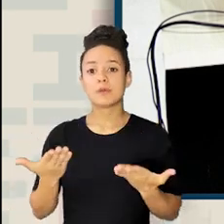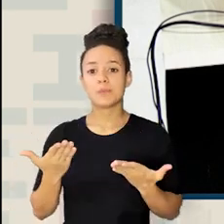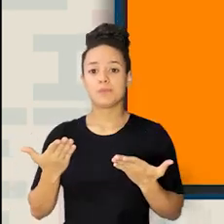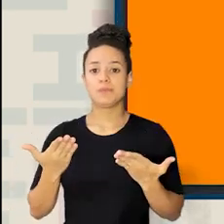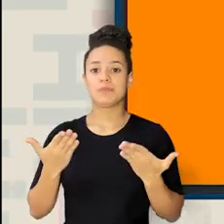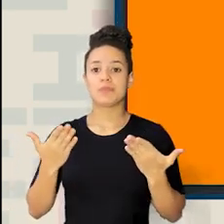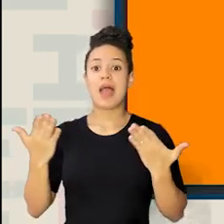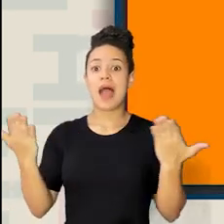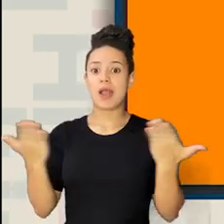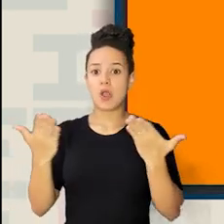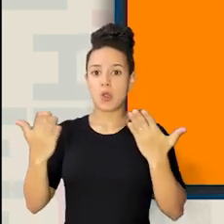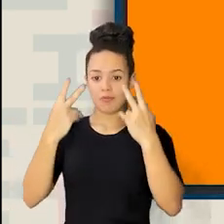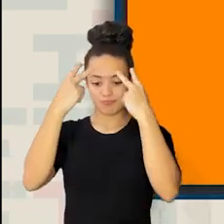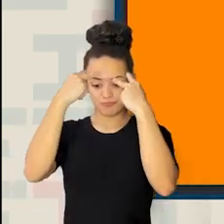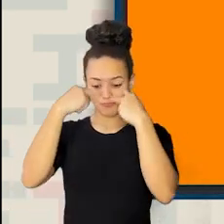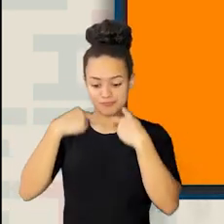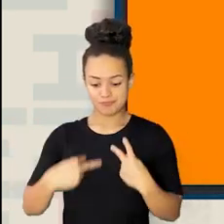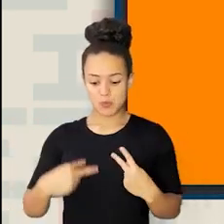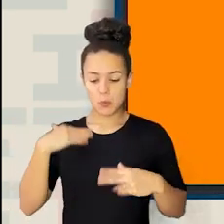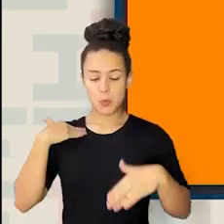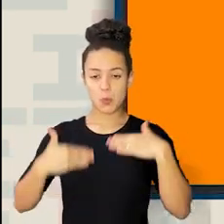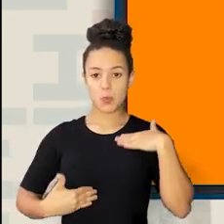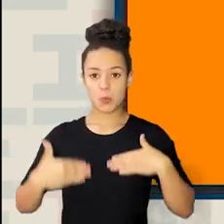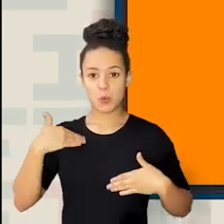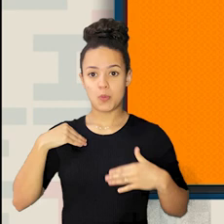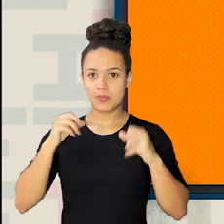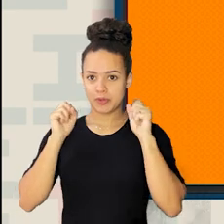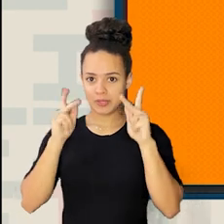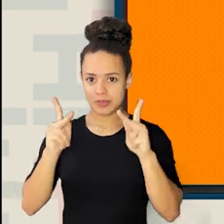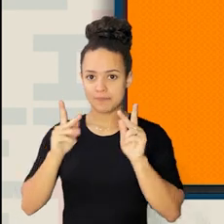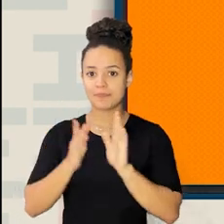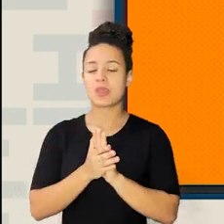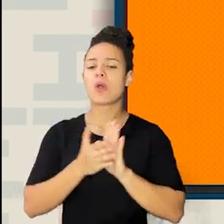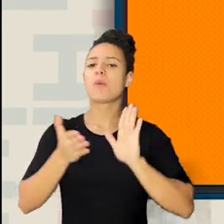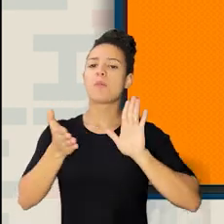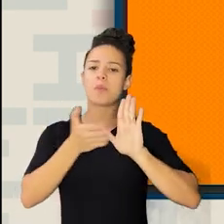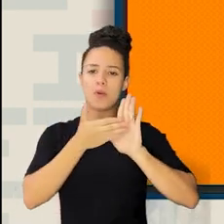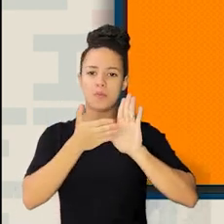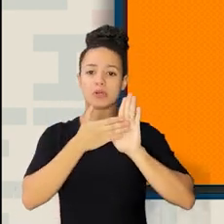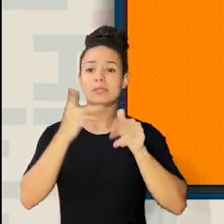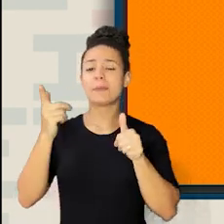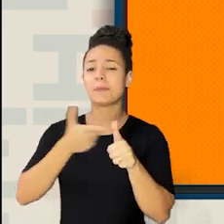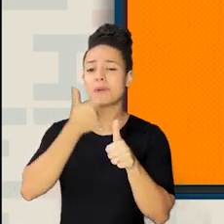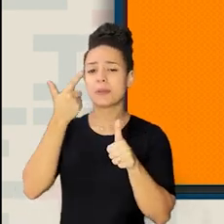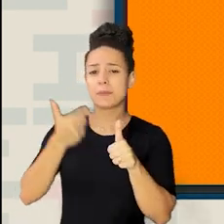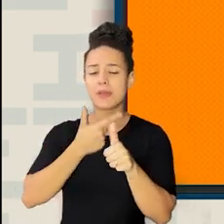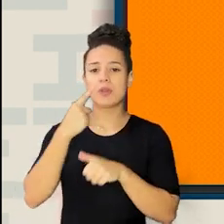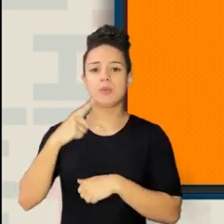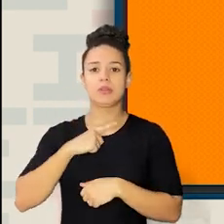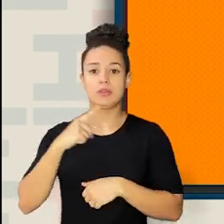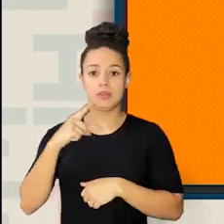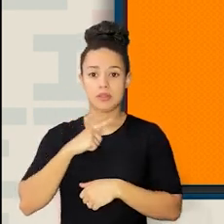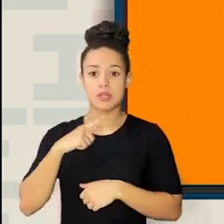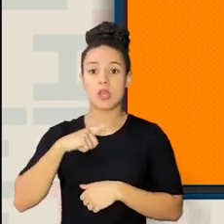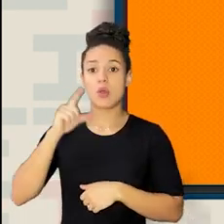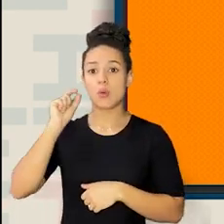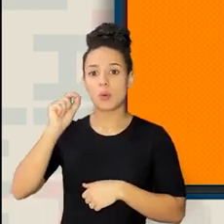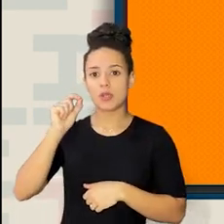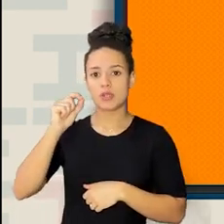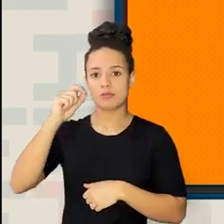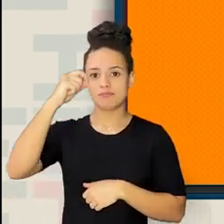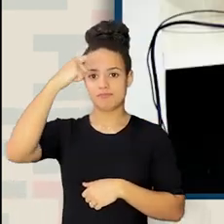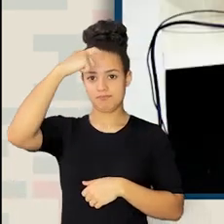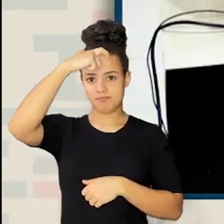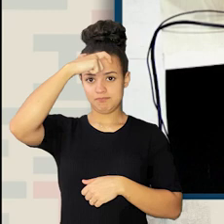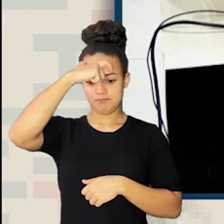nossa atenção para o nosso corpo, tá bom? Eu vou propor da gente, primeiro, ter uma ideia do nosso